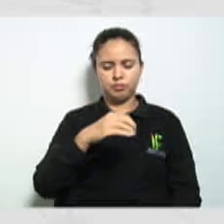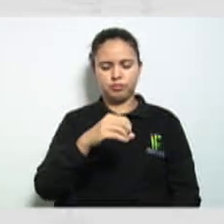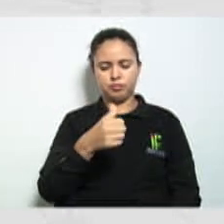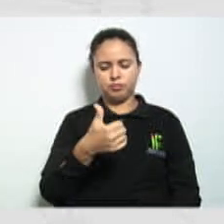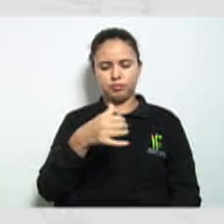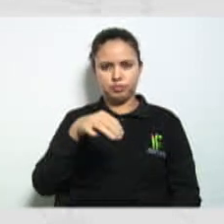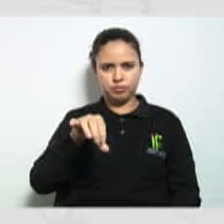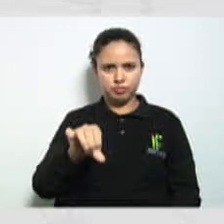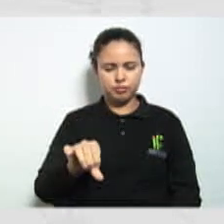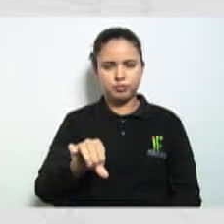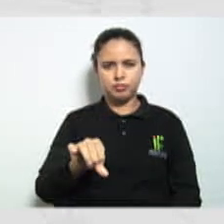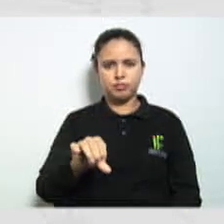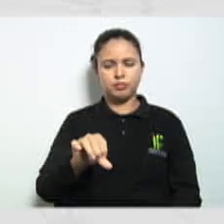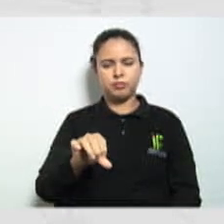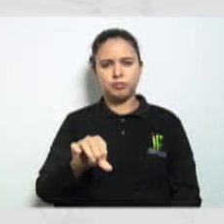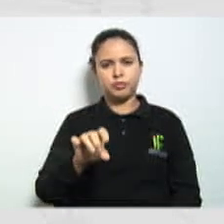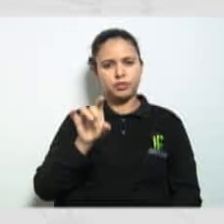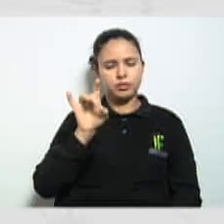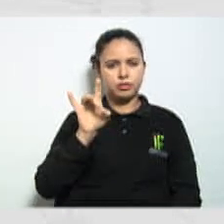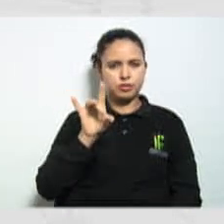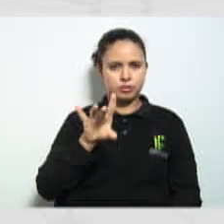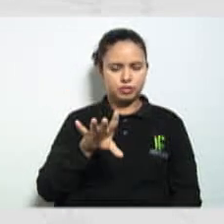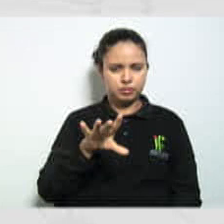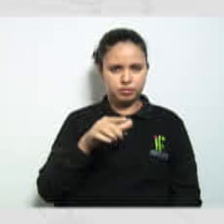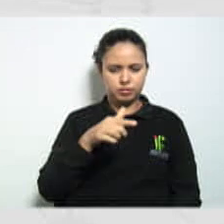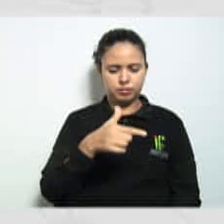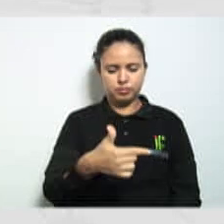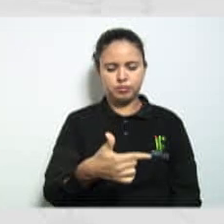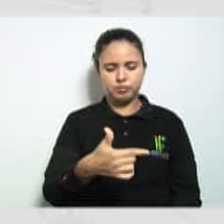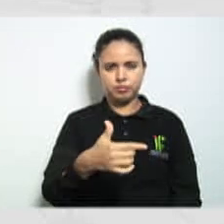a partir de